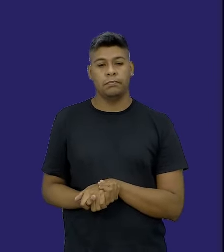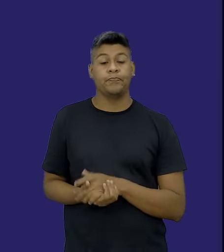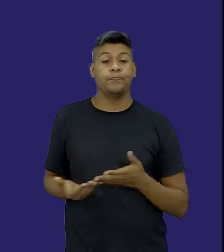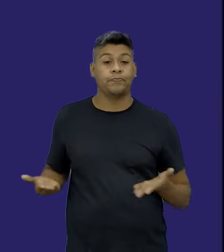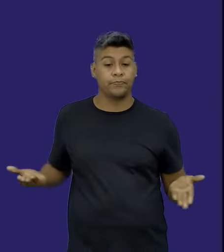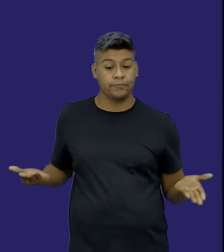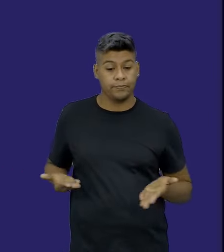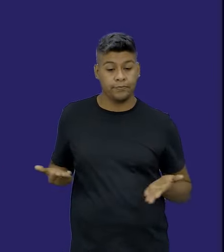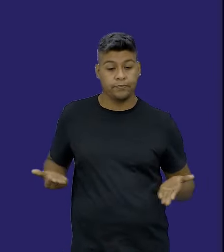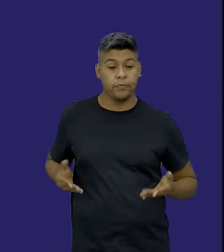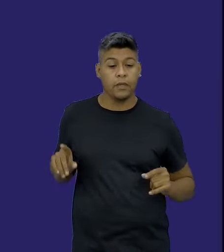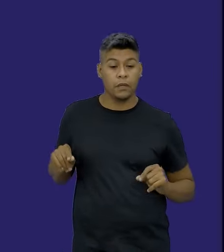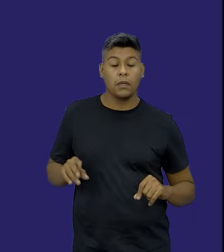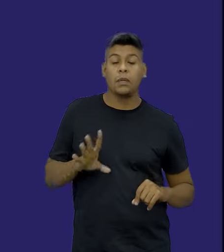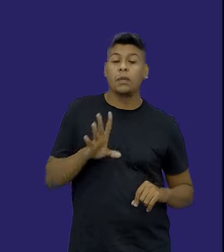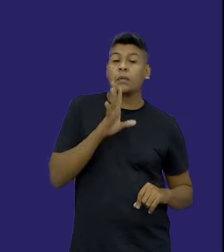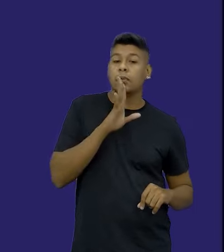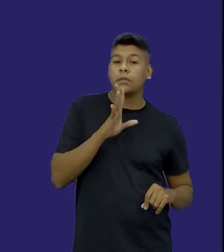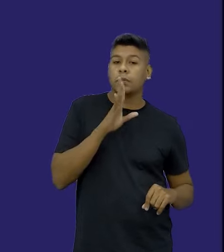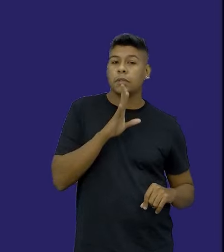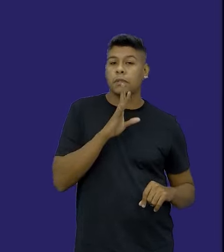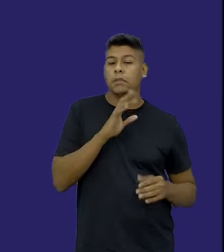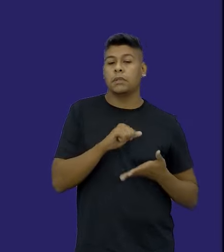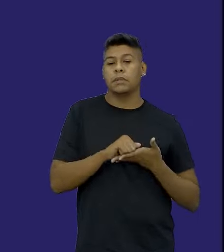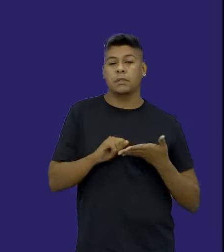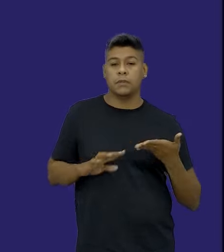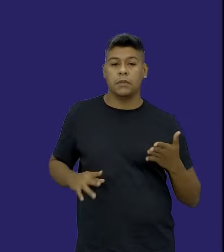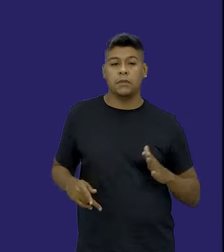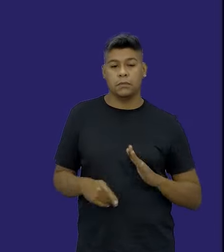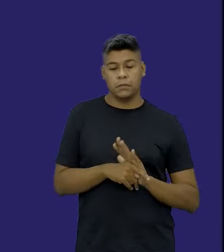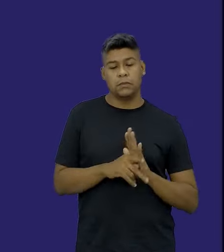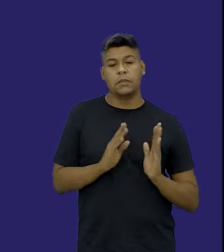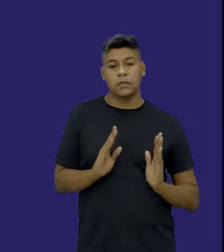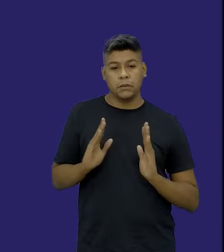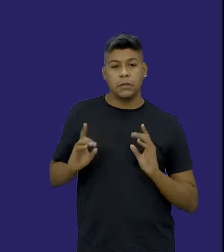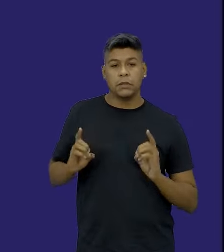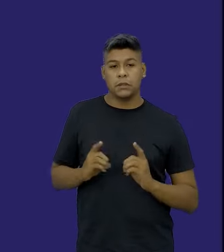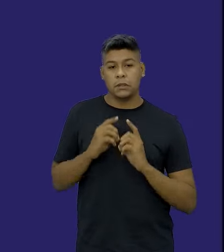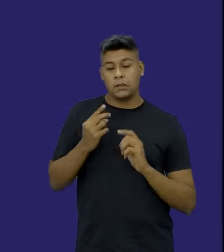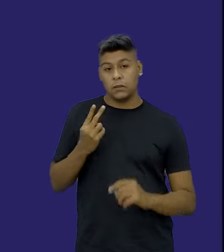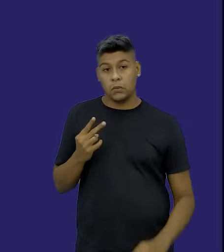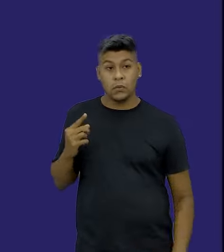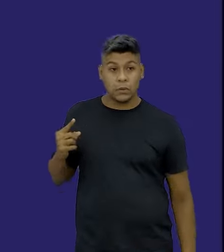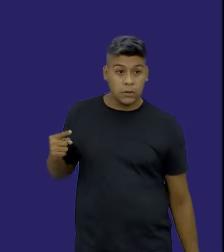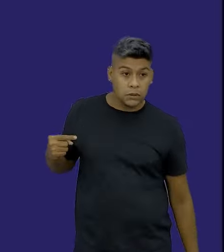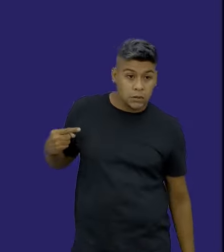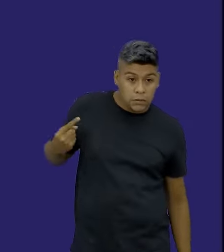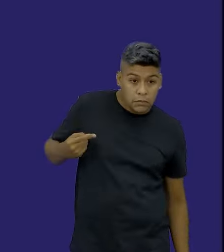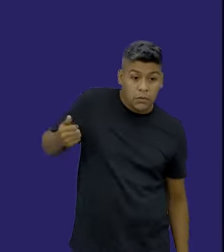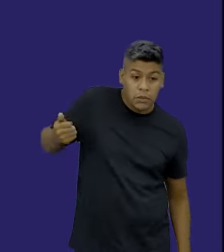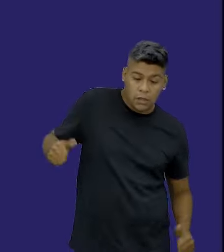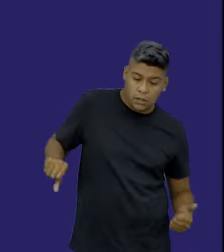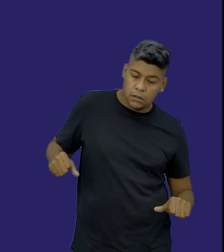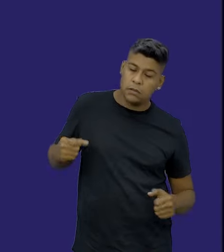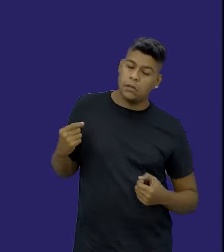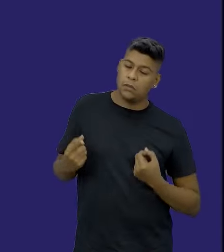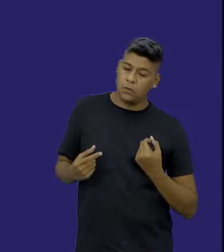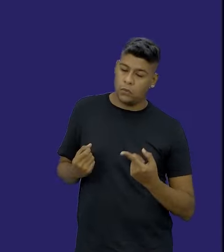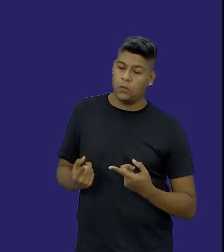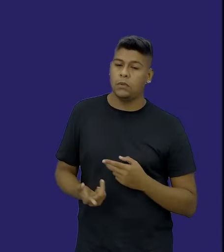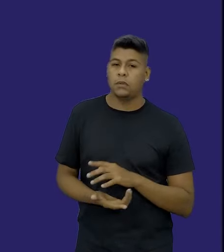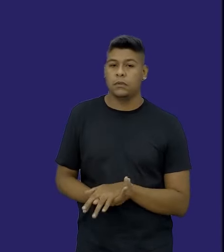Agora, então, iremos conhecer as atividades da sequência didática 2 e depois analisar algumas